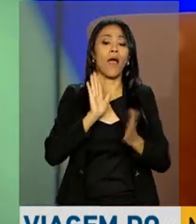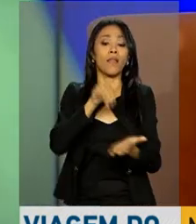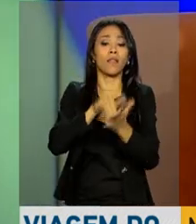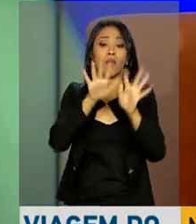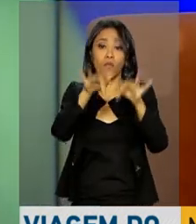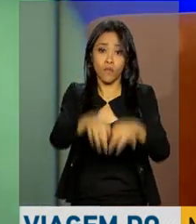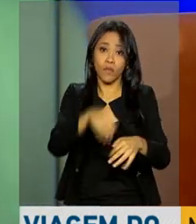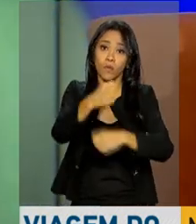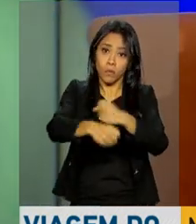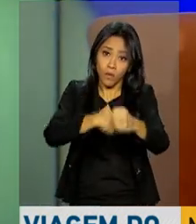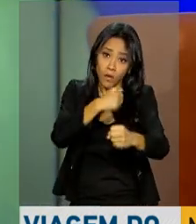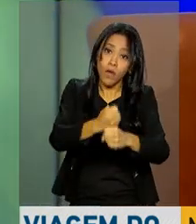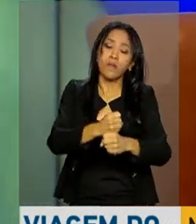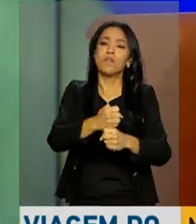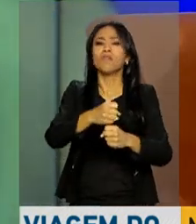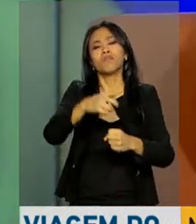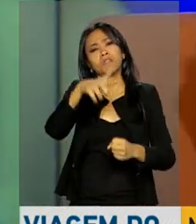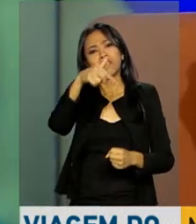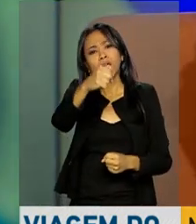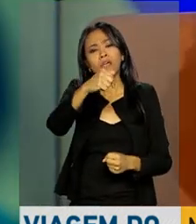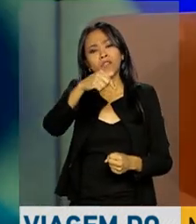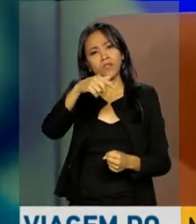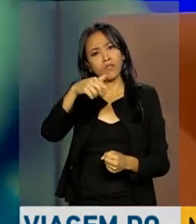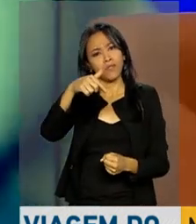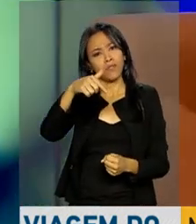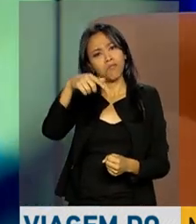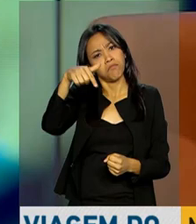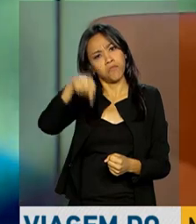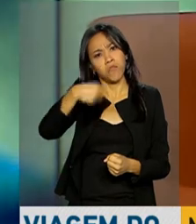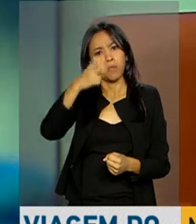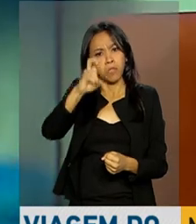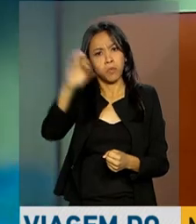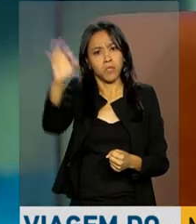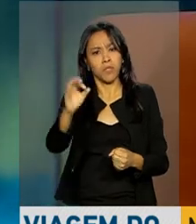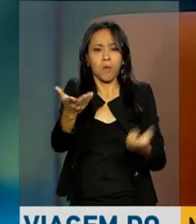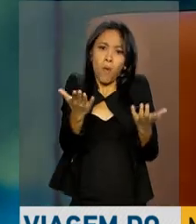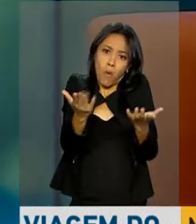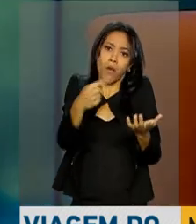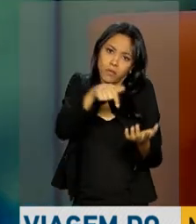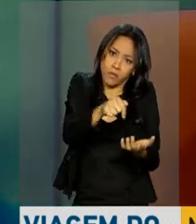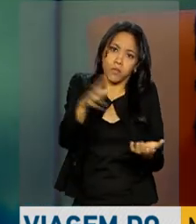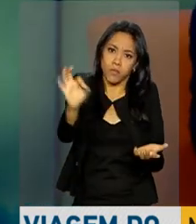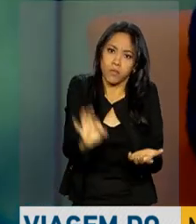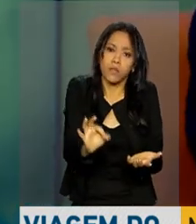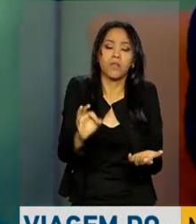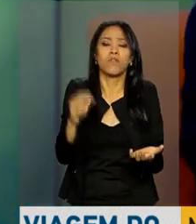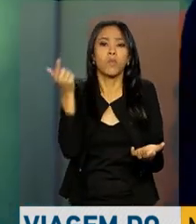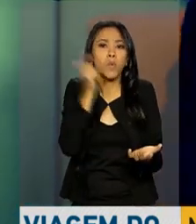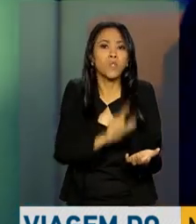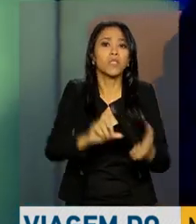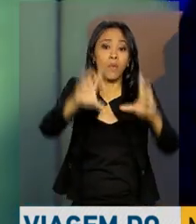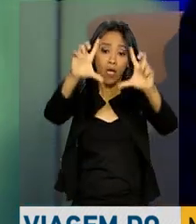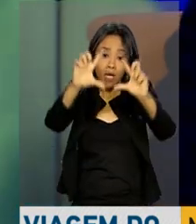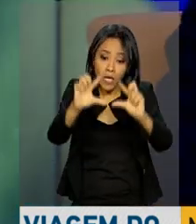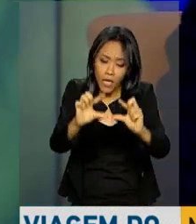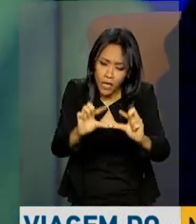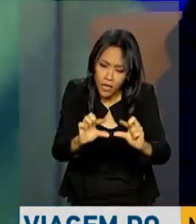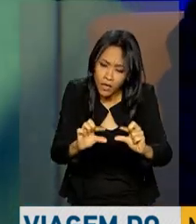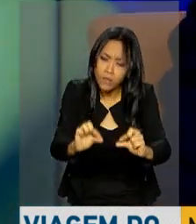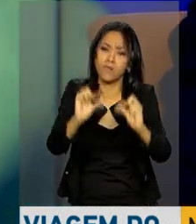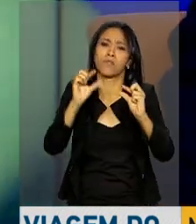chegue a 7,5%, 7%, portanto diminuindo, se caminharmos para o ano que vem, caminhando para a redução cada vez